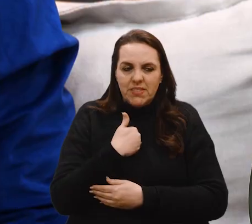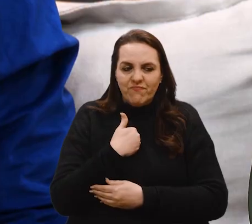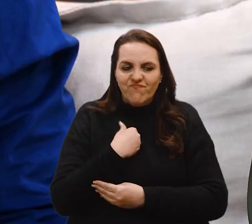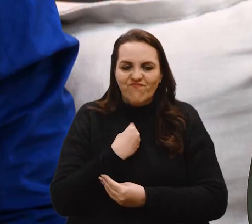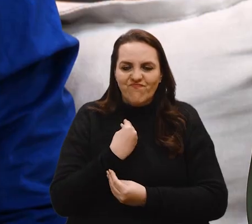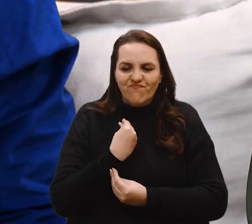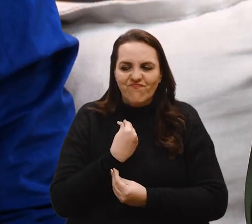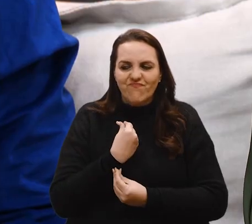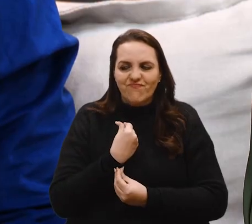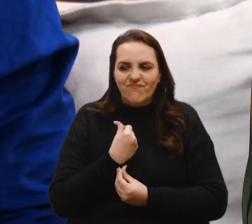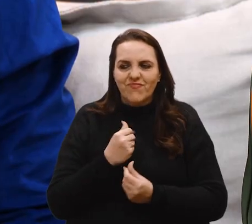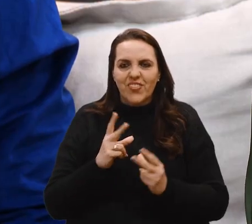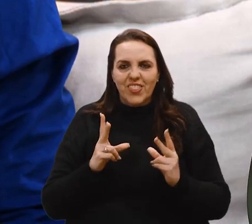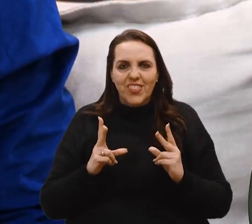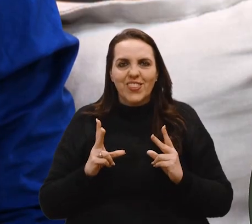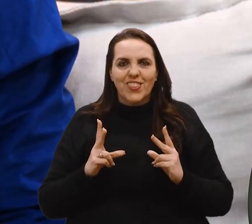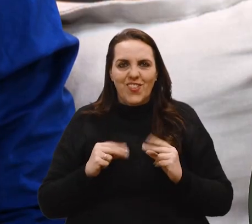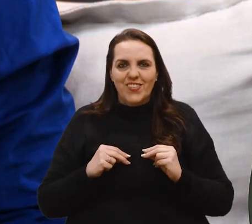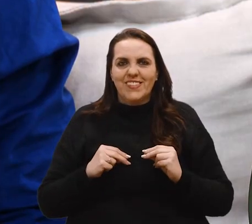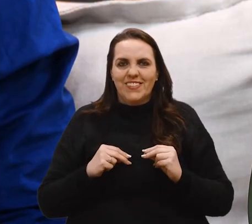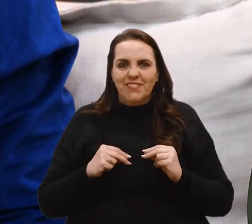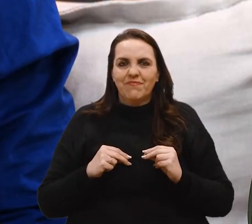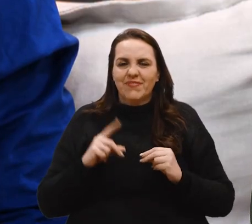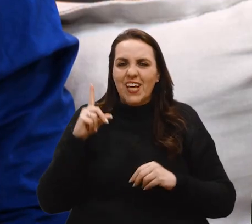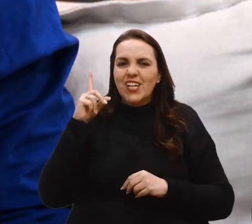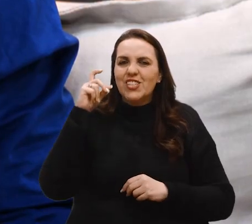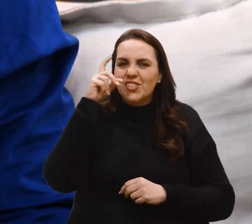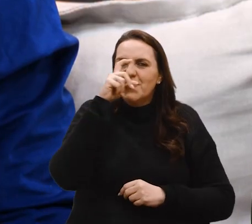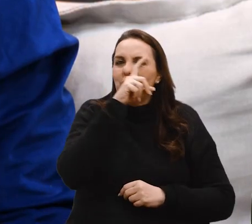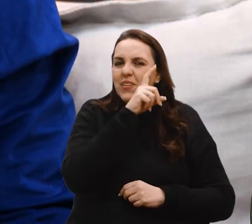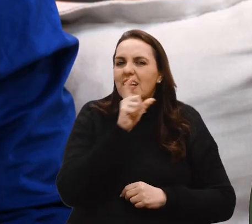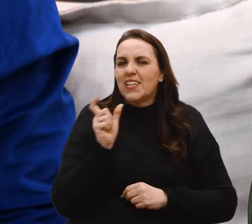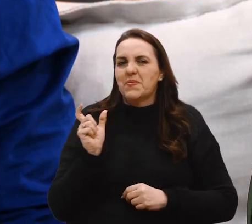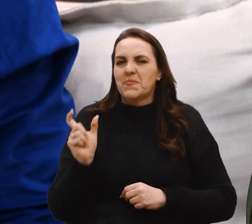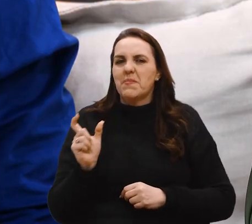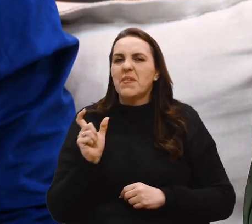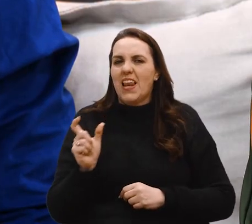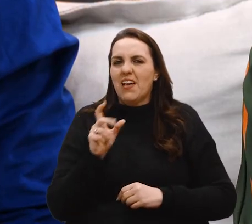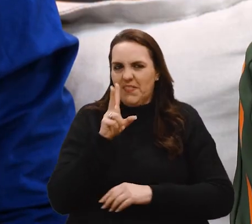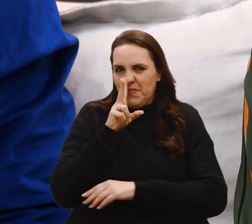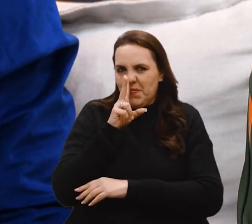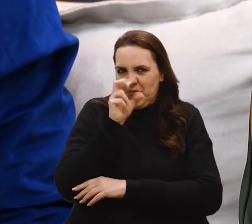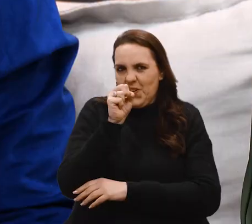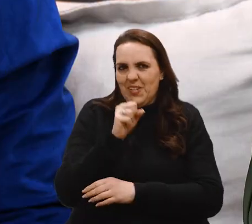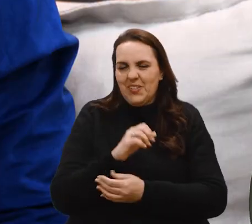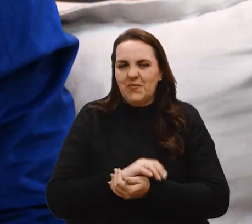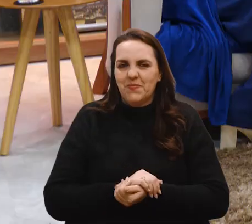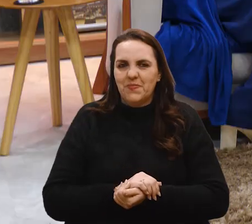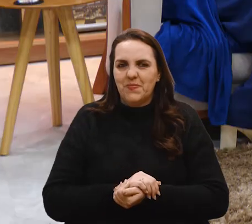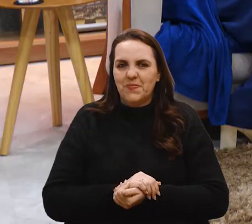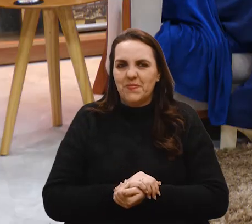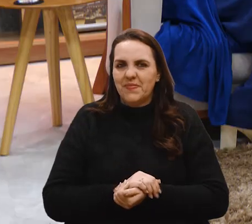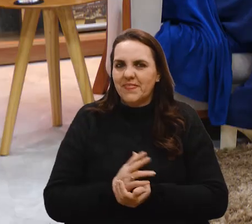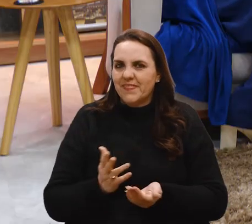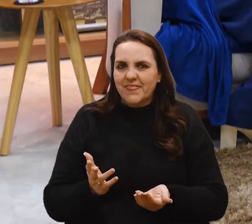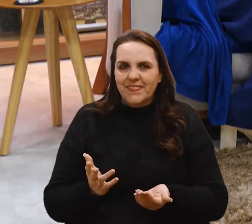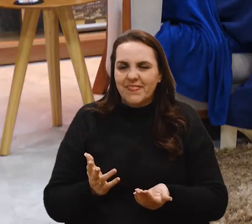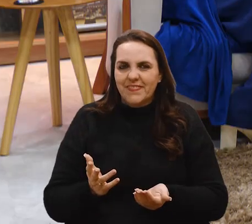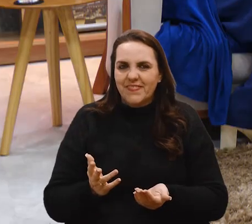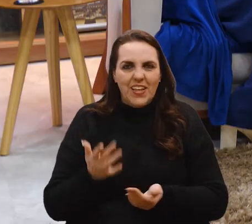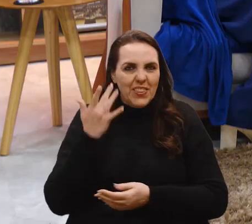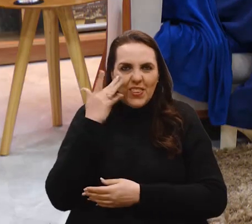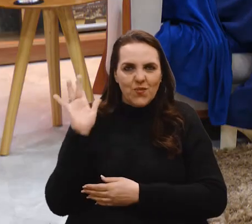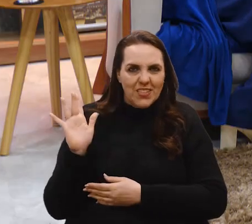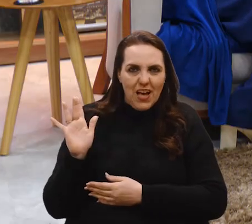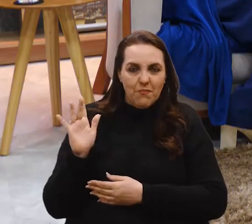Nossa. É porque dificuldade é uma palavra muito forte, sabe? É que, E tu, Estela? É que a gente fala, o que tu não